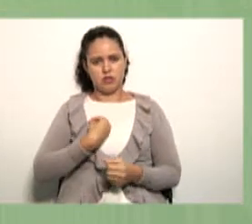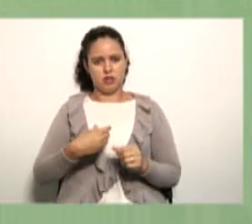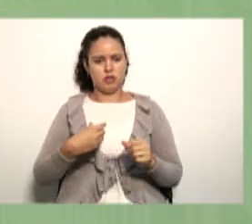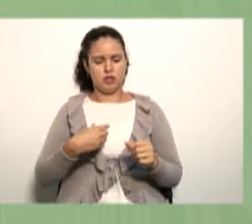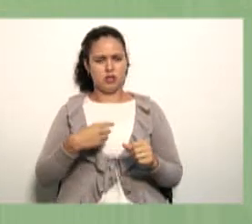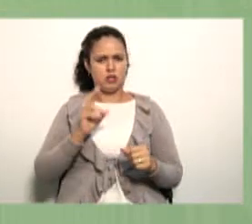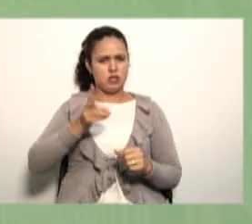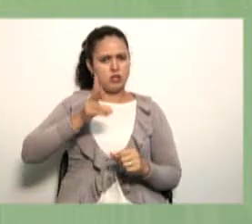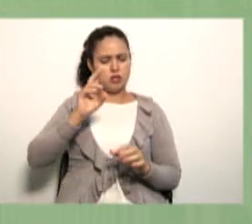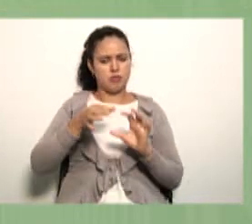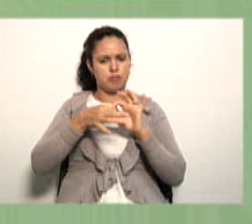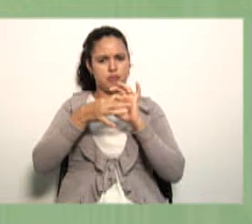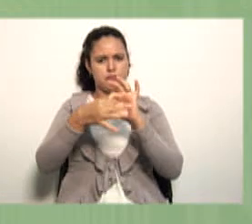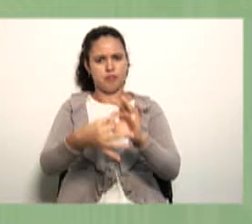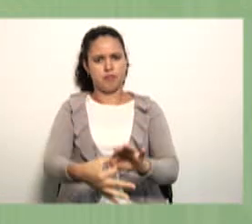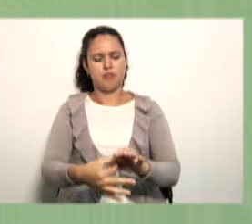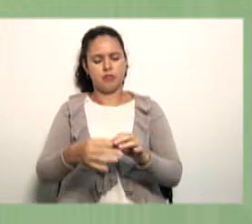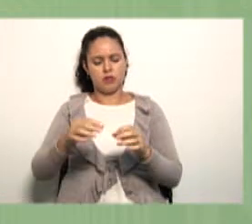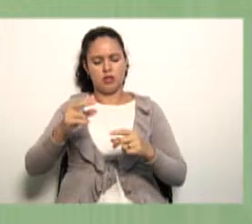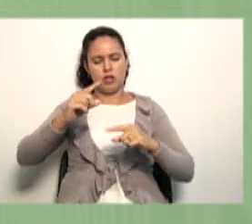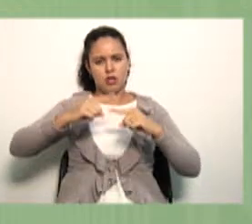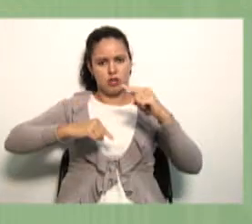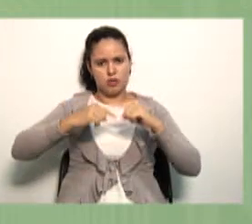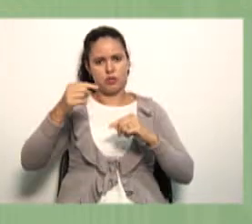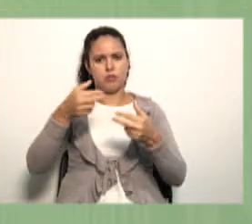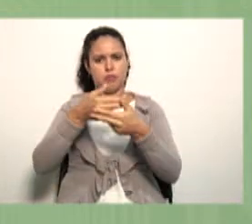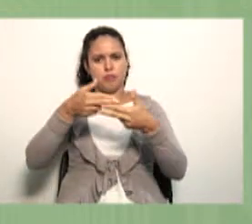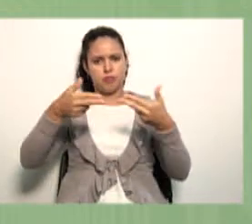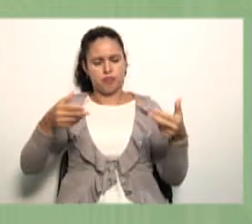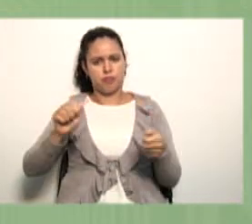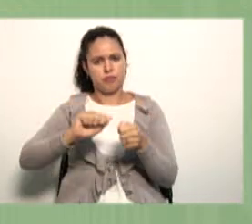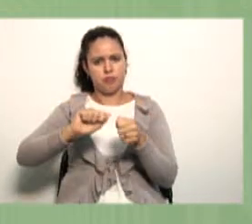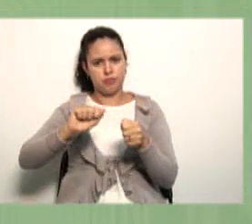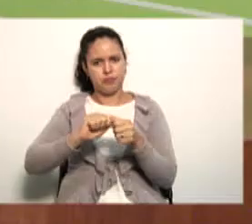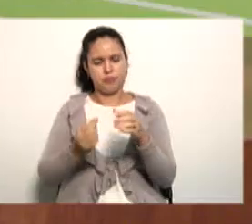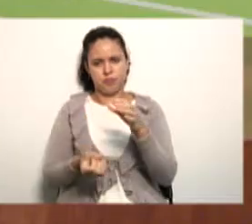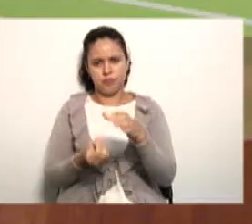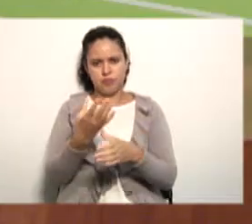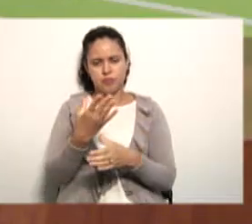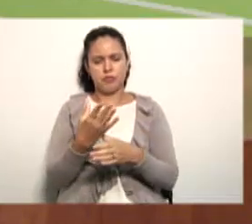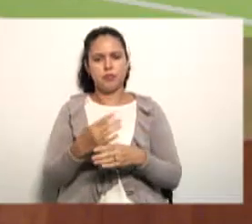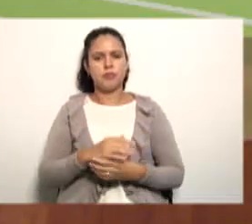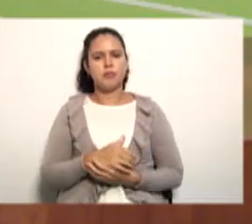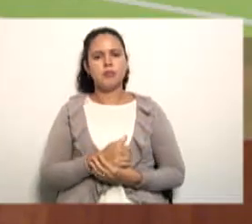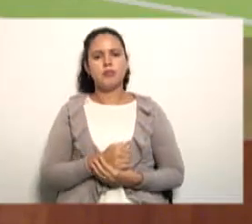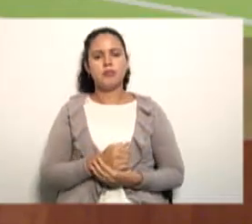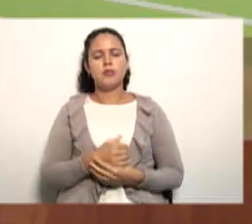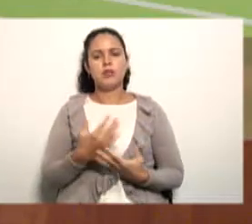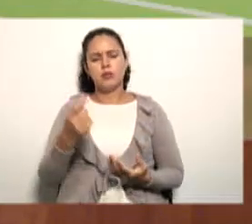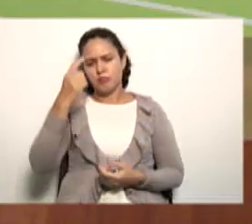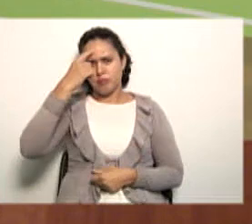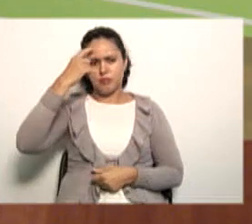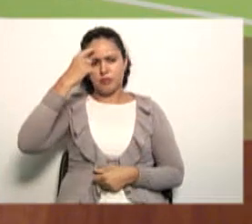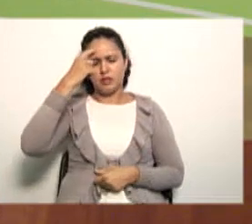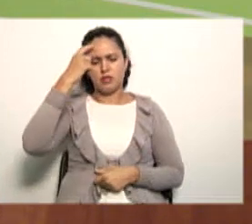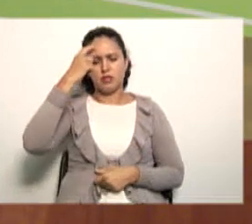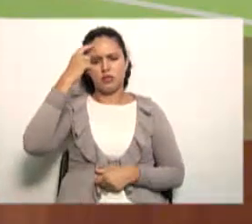à produção, aos recursos, à renda gerada. Enquanto que a gente tem que pensar